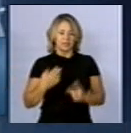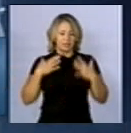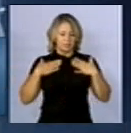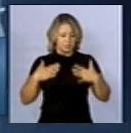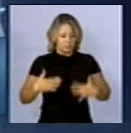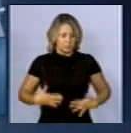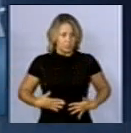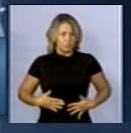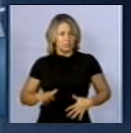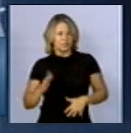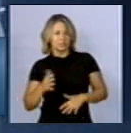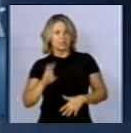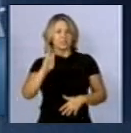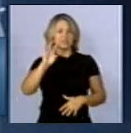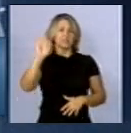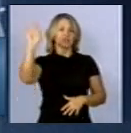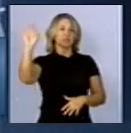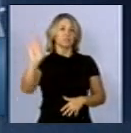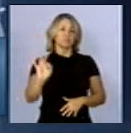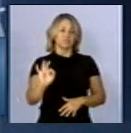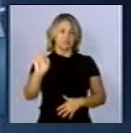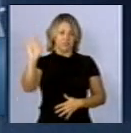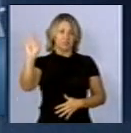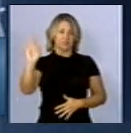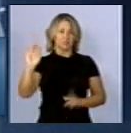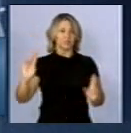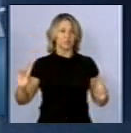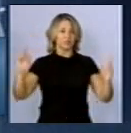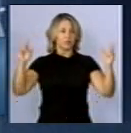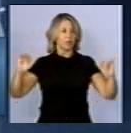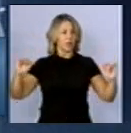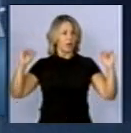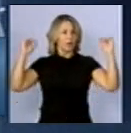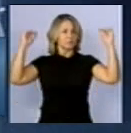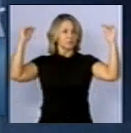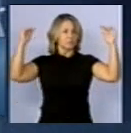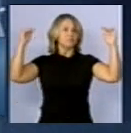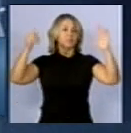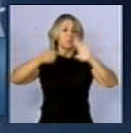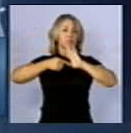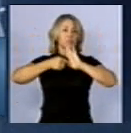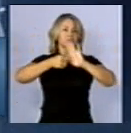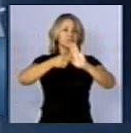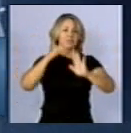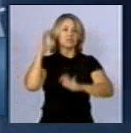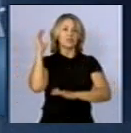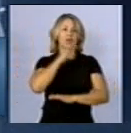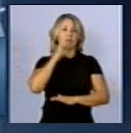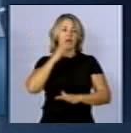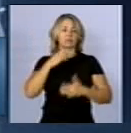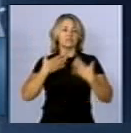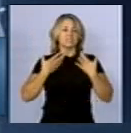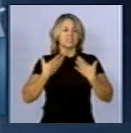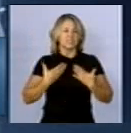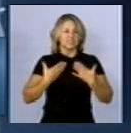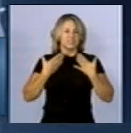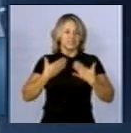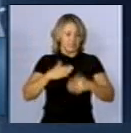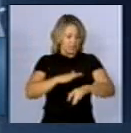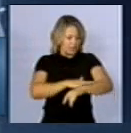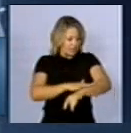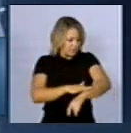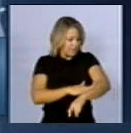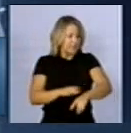seus corpos na casa de 5%, O que é um valor alto indicando um rápido estresse tanto da pele